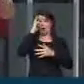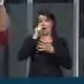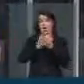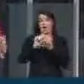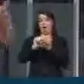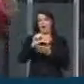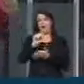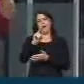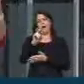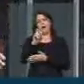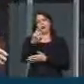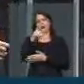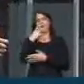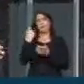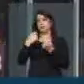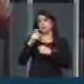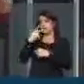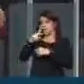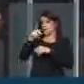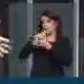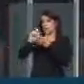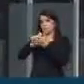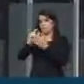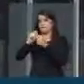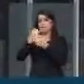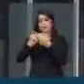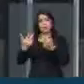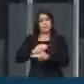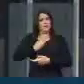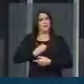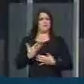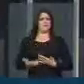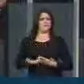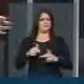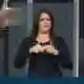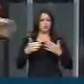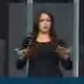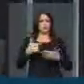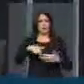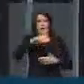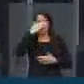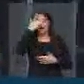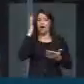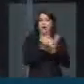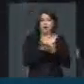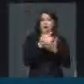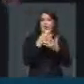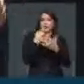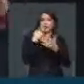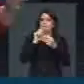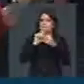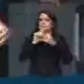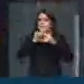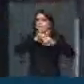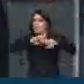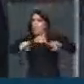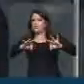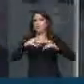de sua obra para sobreviver e para viver. E esses hoje, muitos deles, como autores